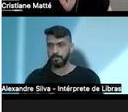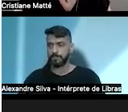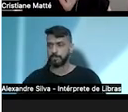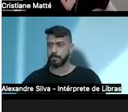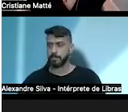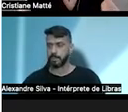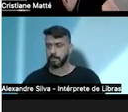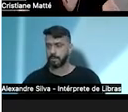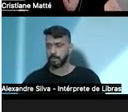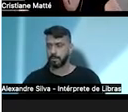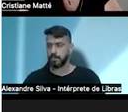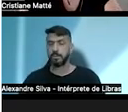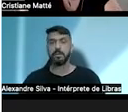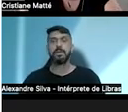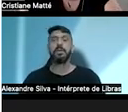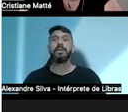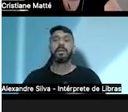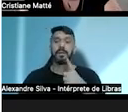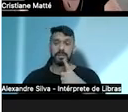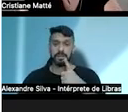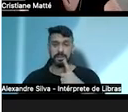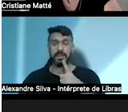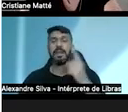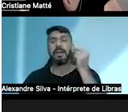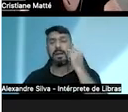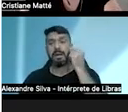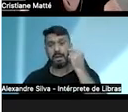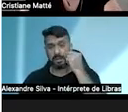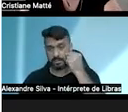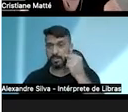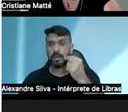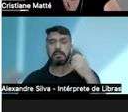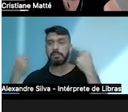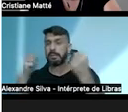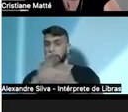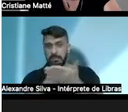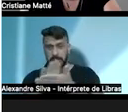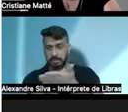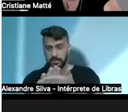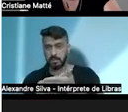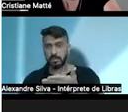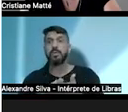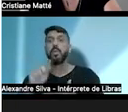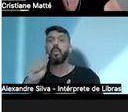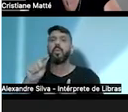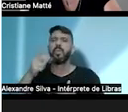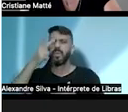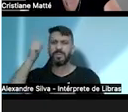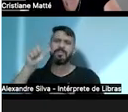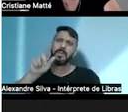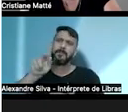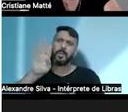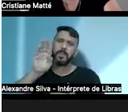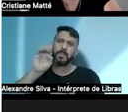Quando a gente tem as ratinhas sedentárias, os filhotes receberam peptídeo beta-amiloide, eu